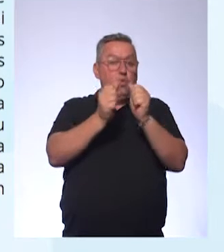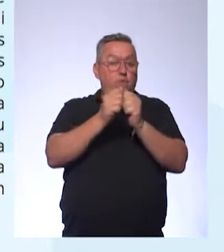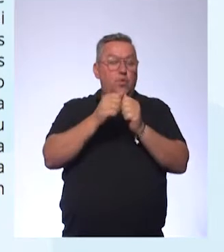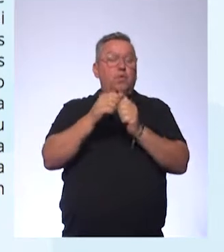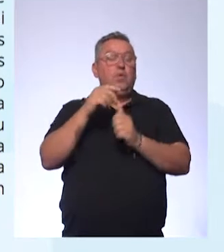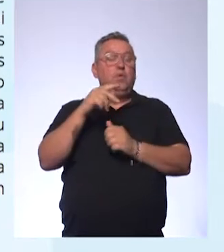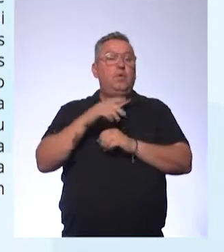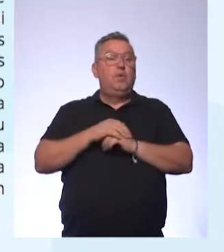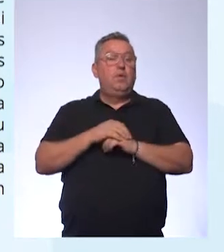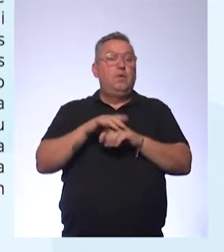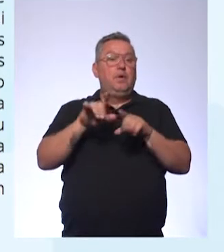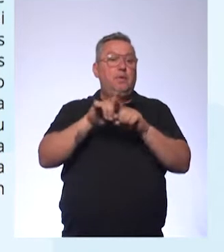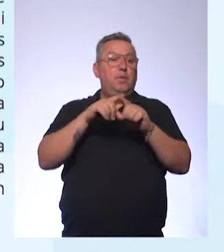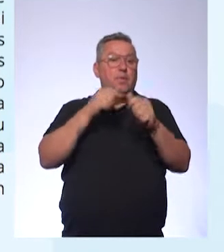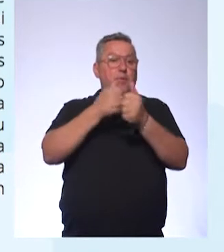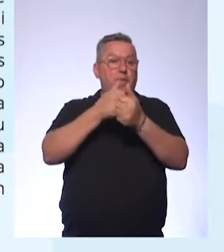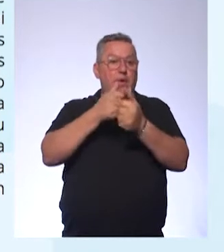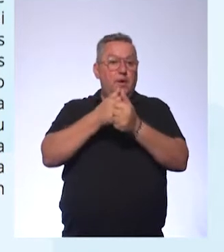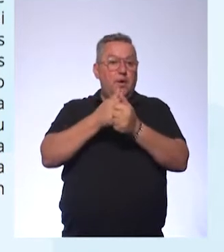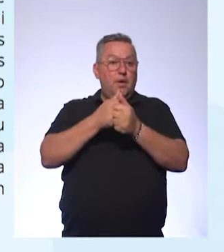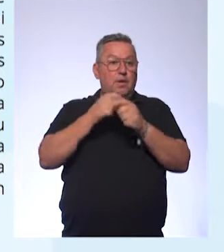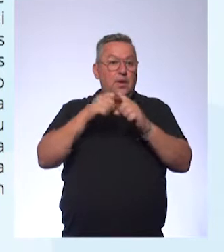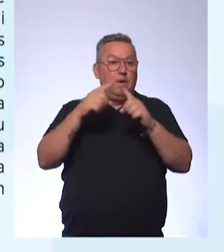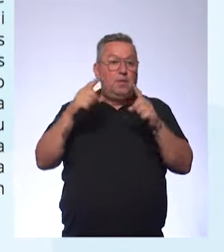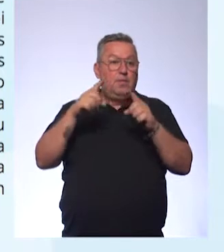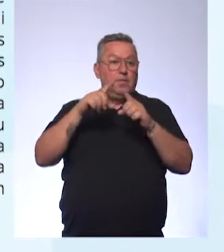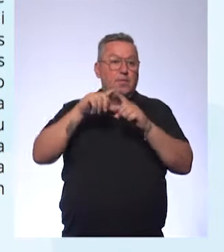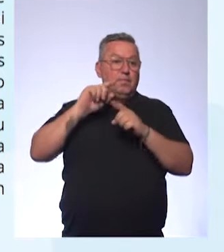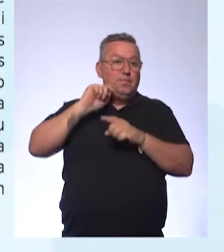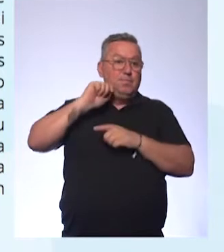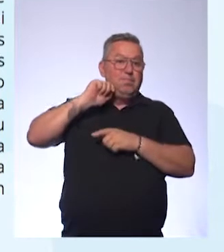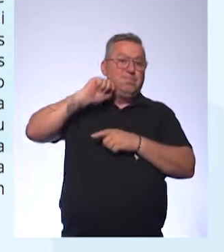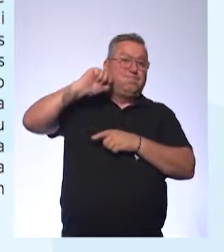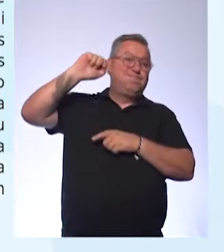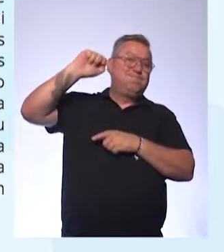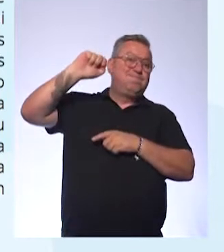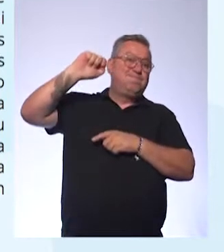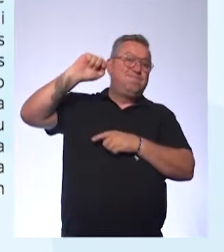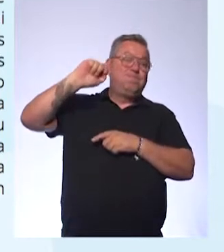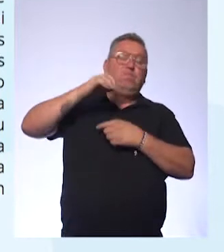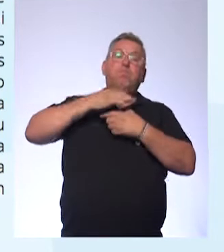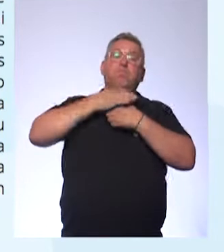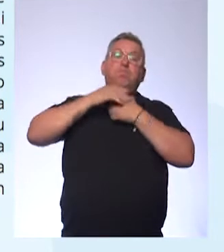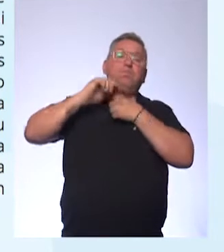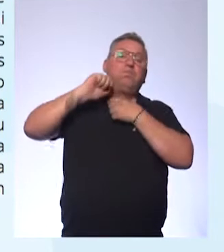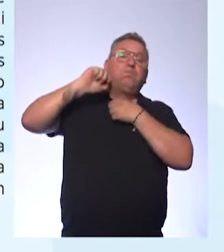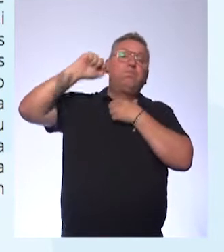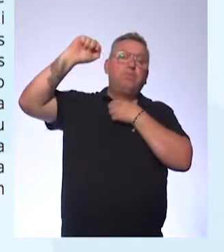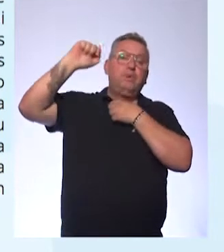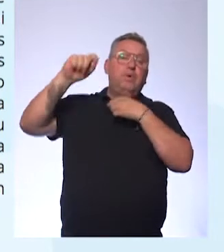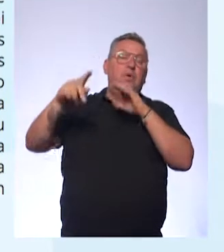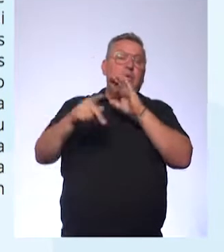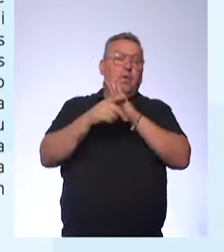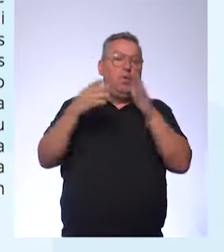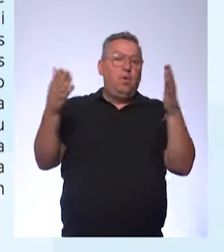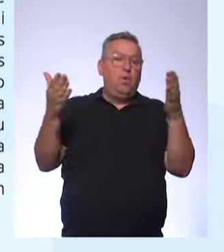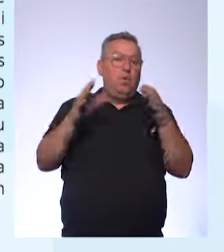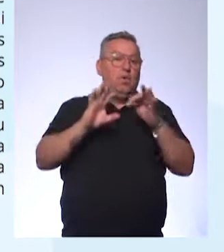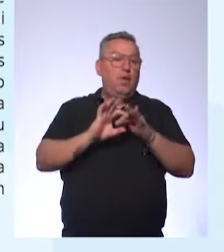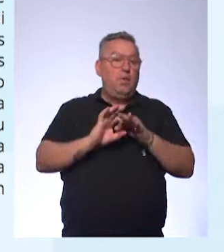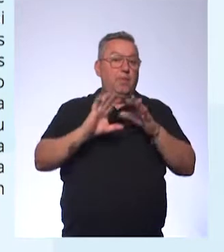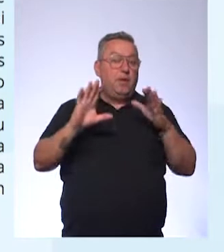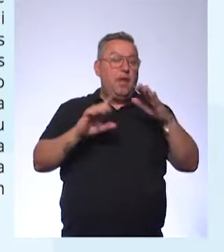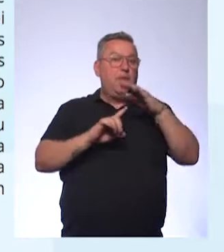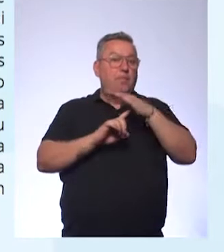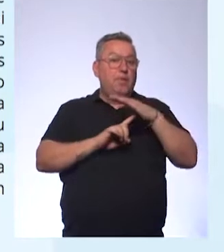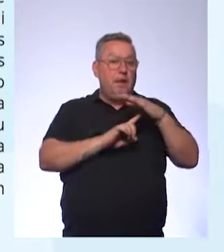Mendes, e próximo a uma forca para execução na atual Praça da Liberdade.